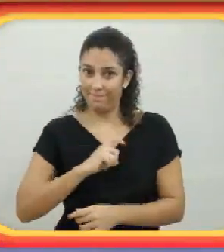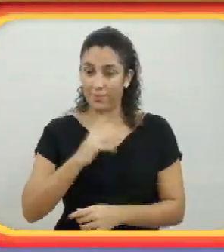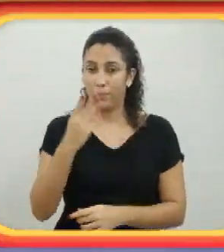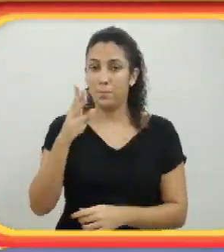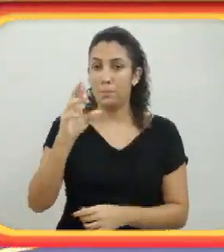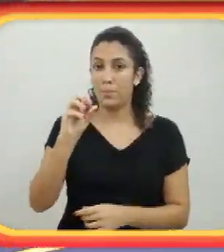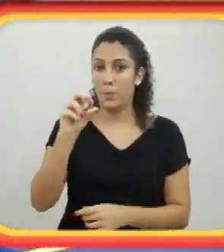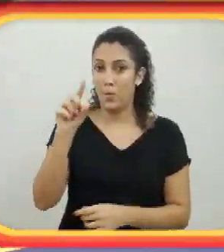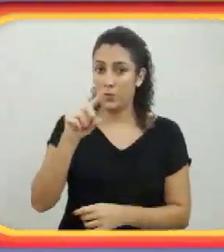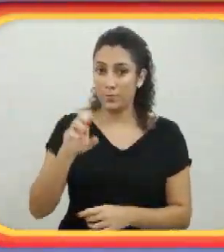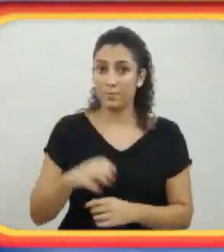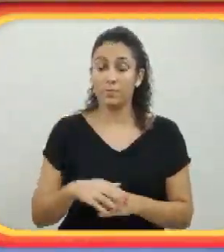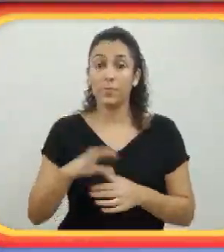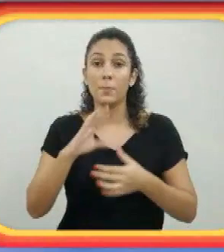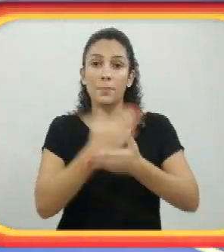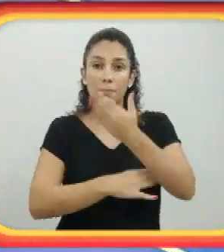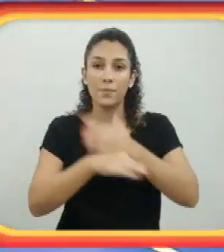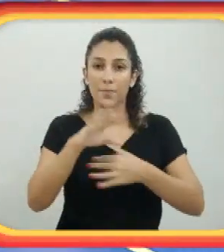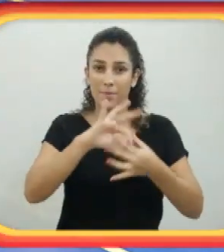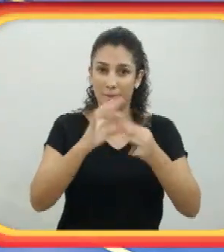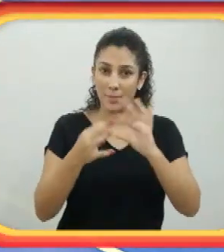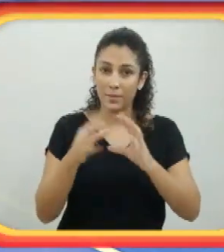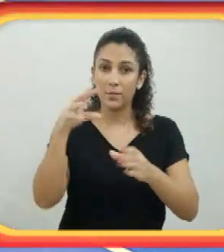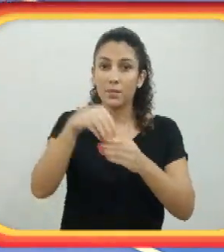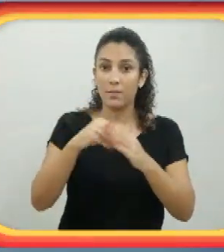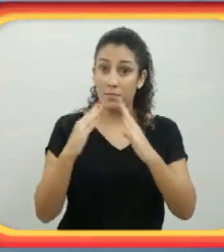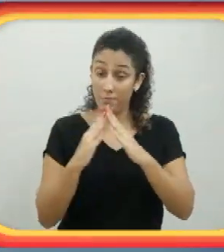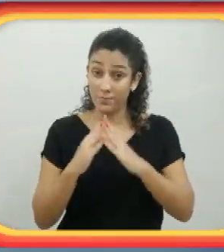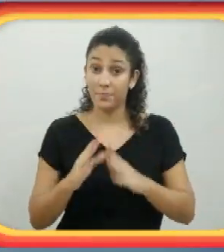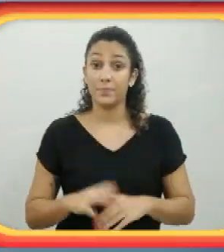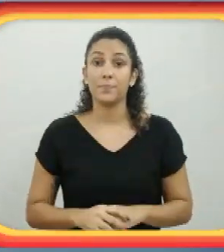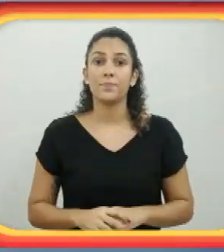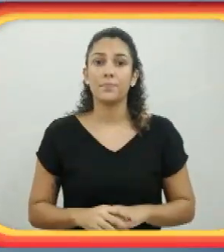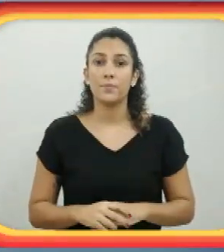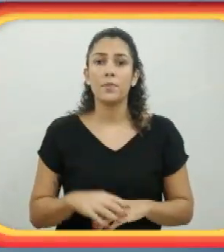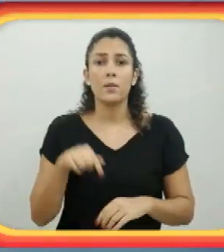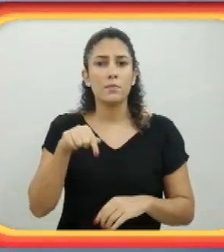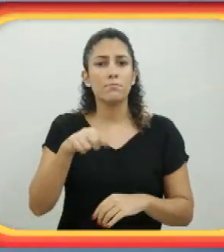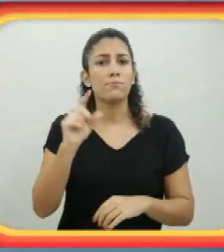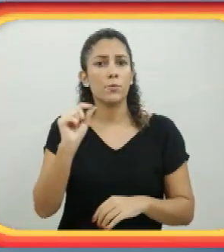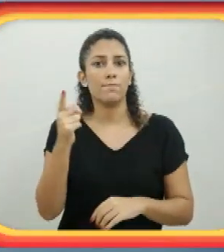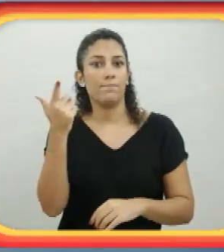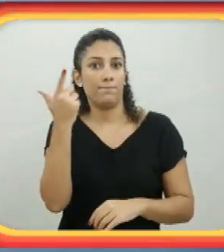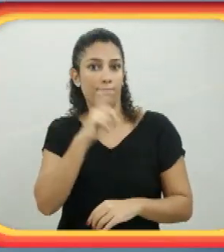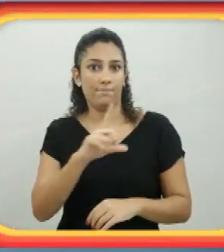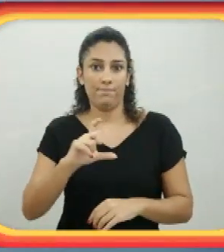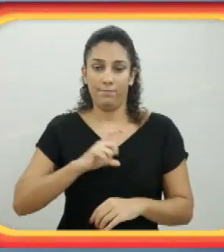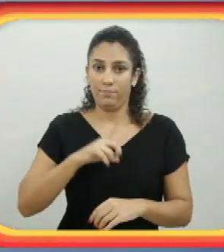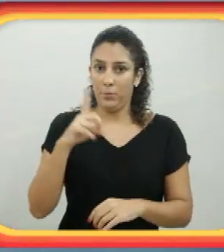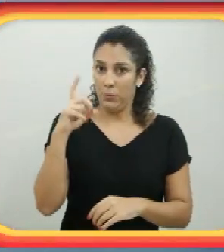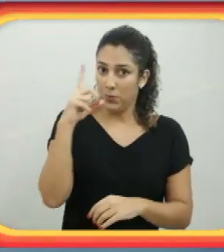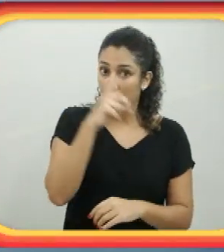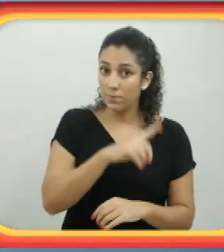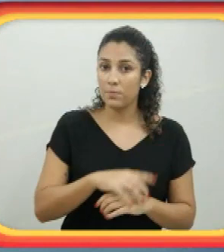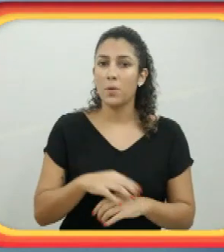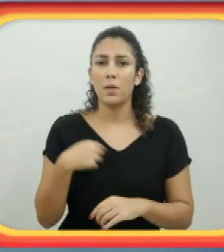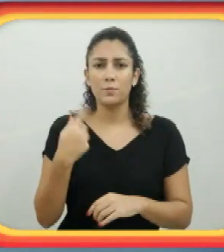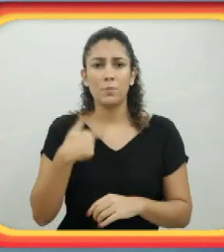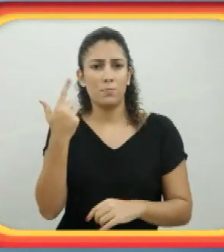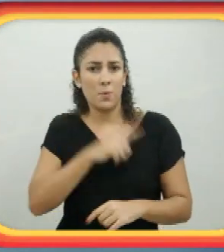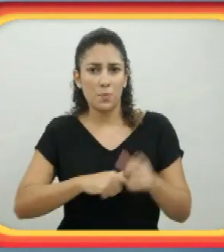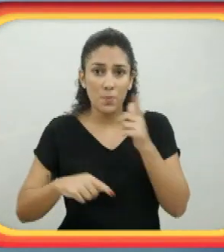do Rio 2016, dentro de casa, que a gente teve a nossa medalha de bronze aí paralímpica dentro de casa. Isso